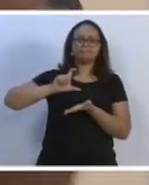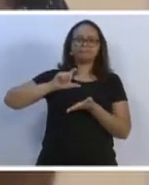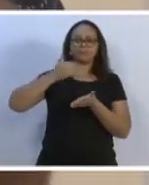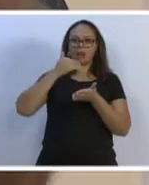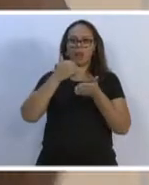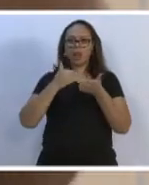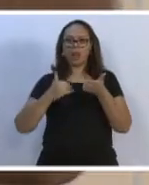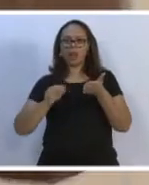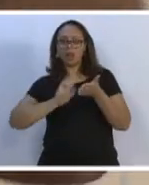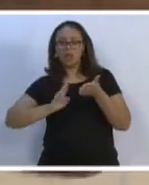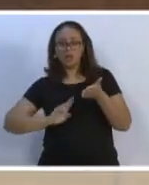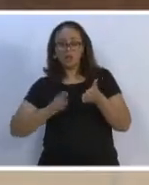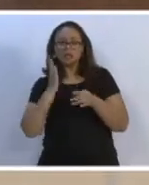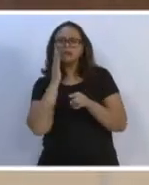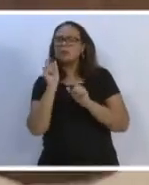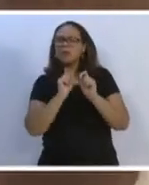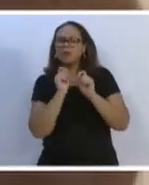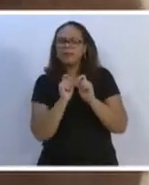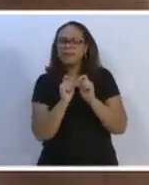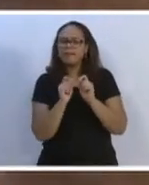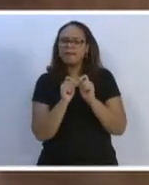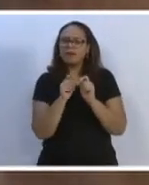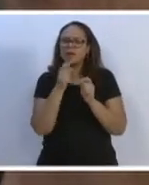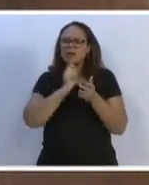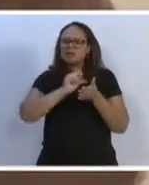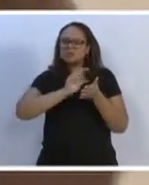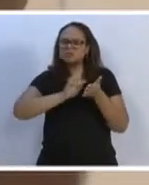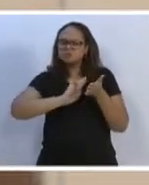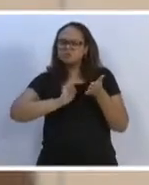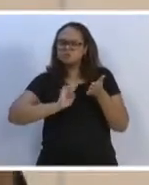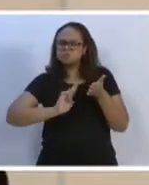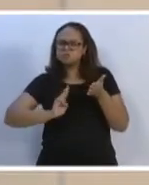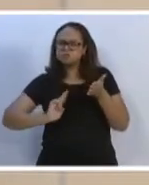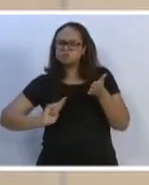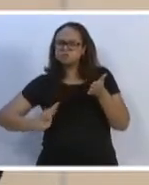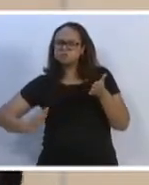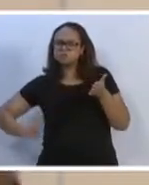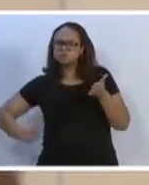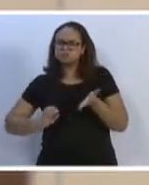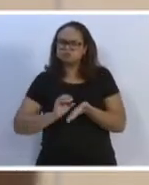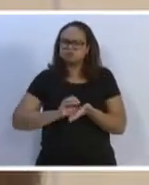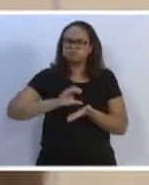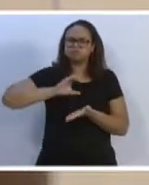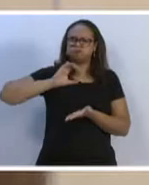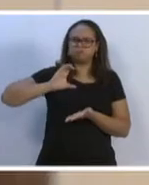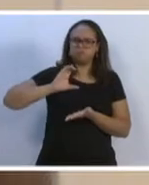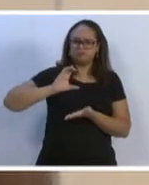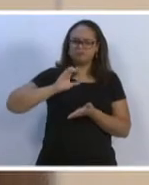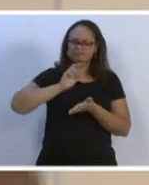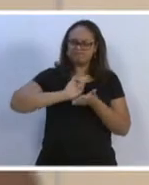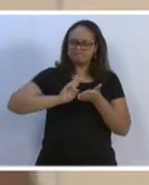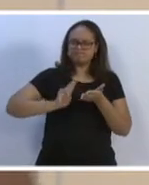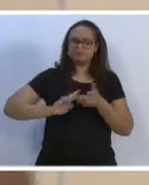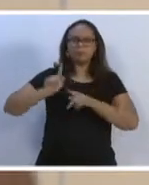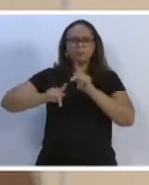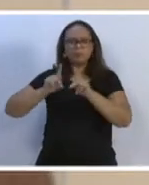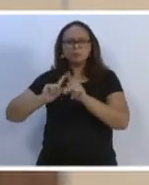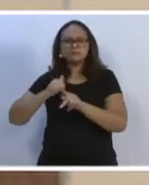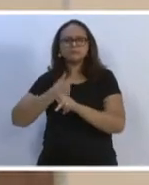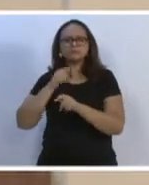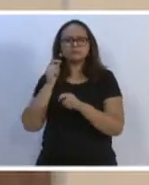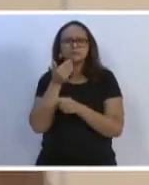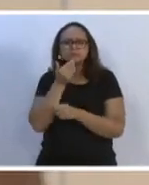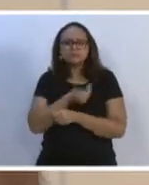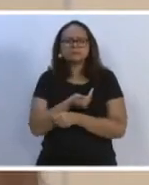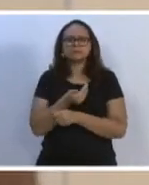Dorito. Sabe o que é isso aqui? É um caminhão de assinaturas, senhores vereadores, um caminhão de assinaturas e abaixo-assinados da população que a gente fez,